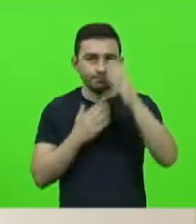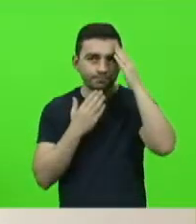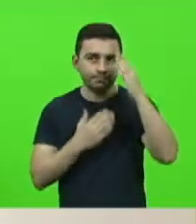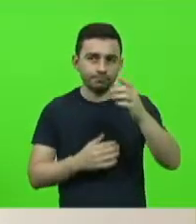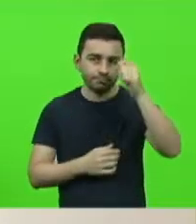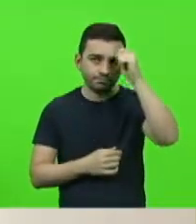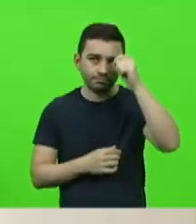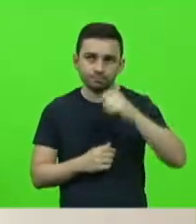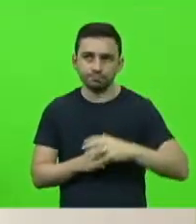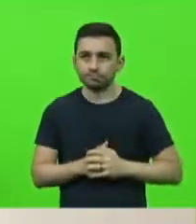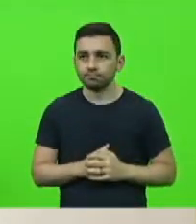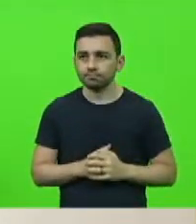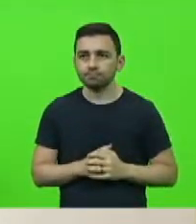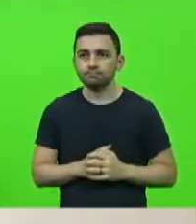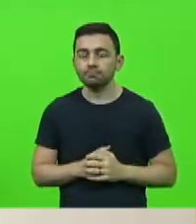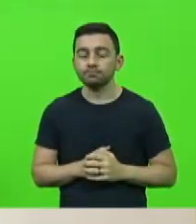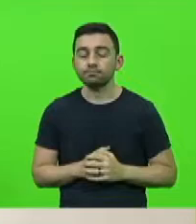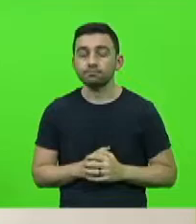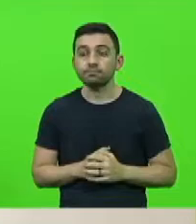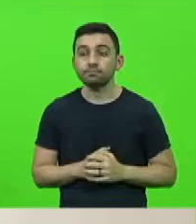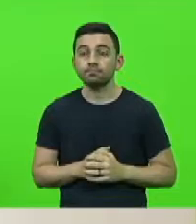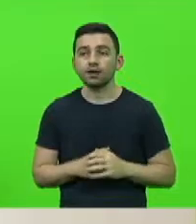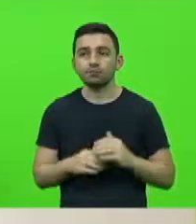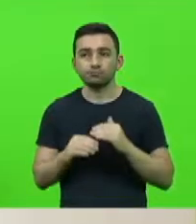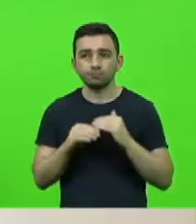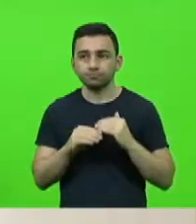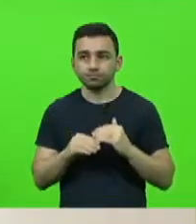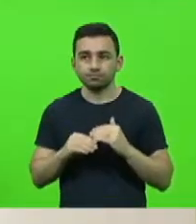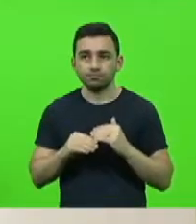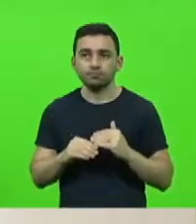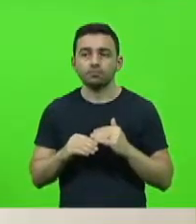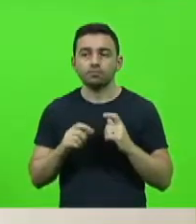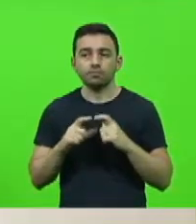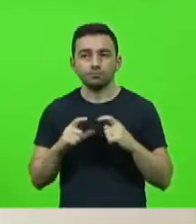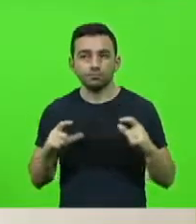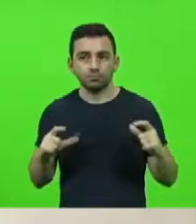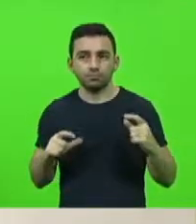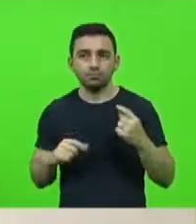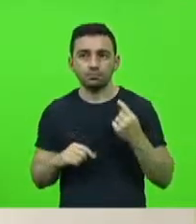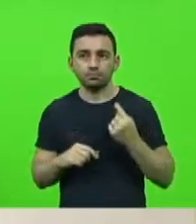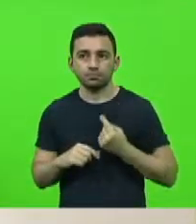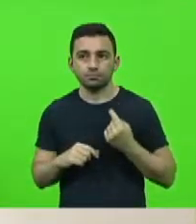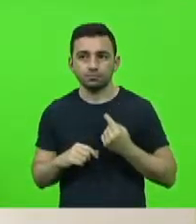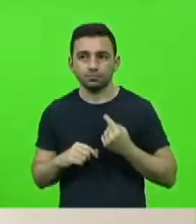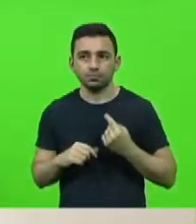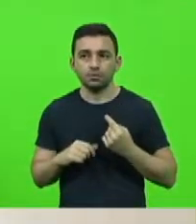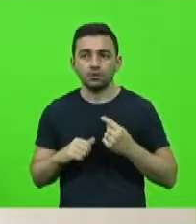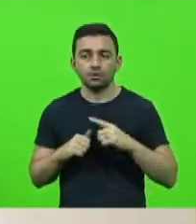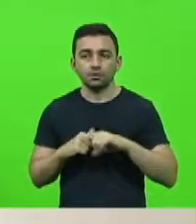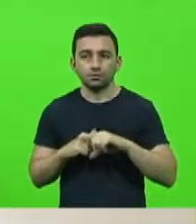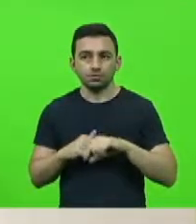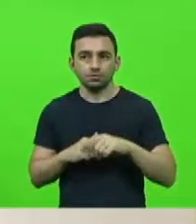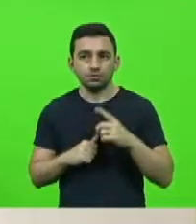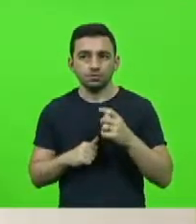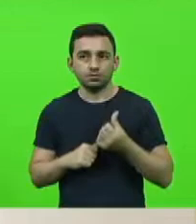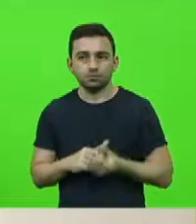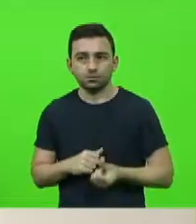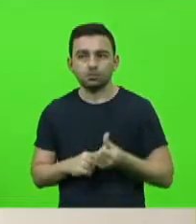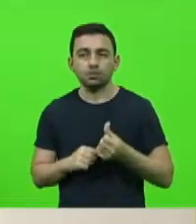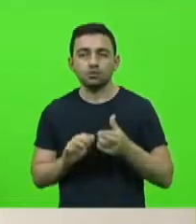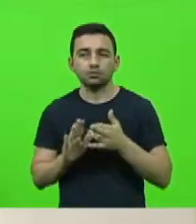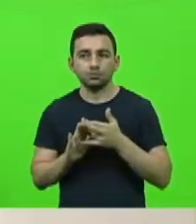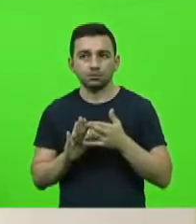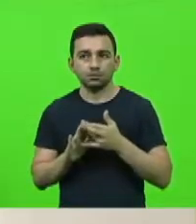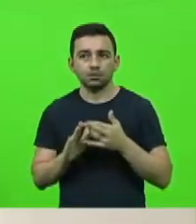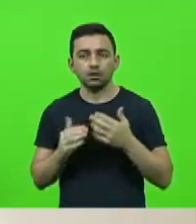Adrianinho. Em consonância com o parágrafo 1º do artigo número 106 do Regimento Interno,